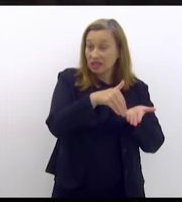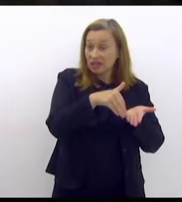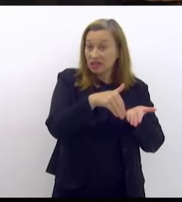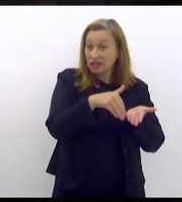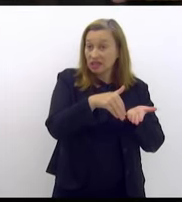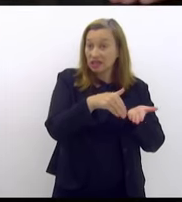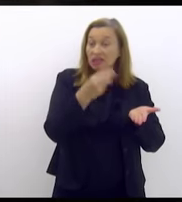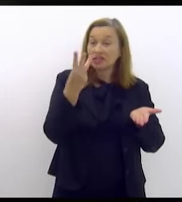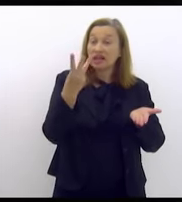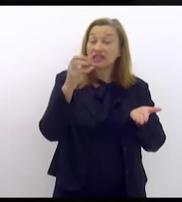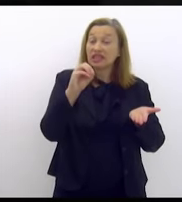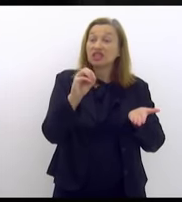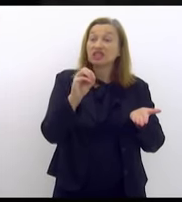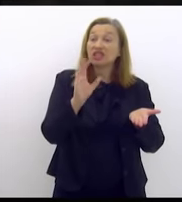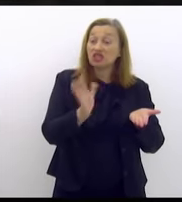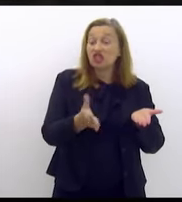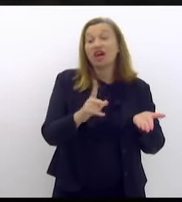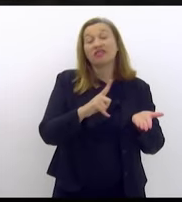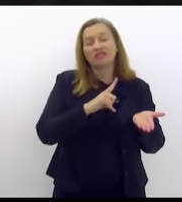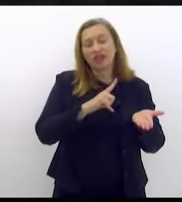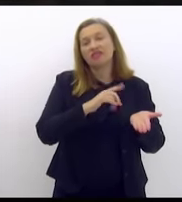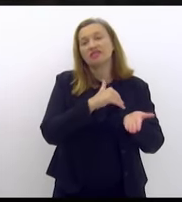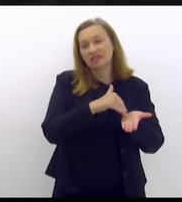30 existentes,